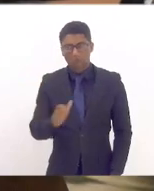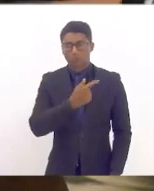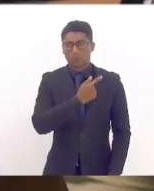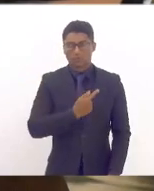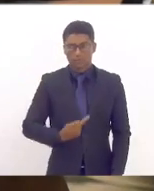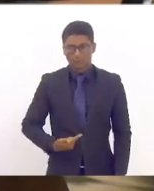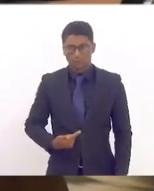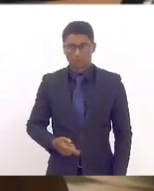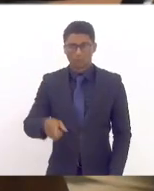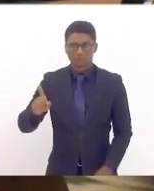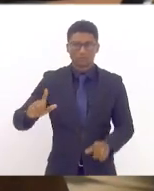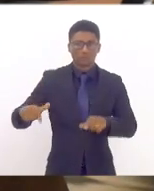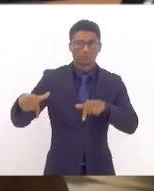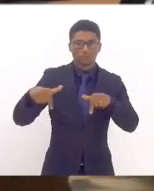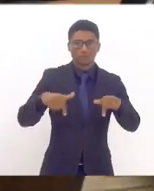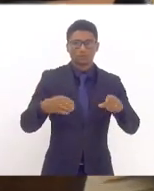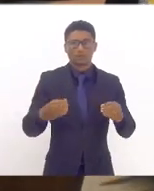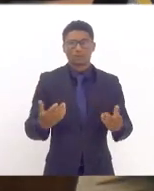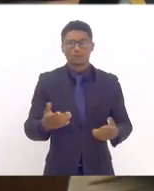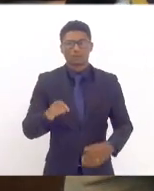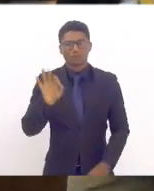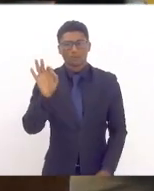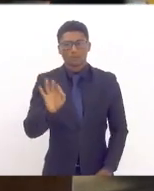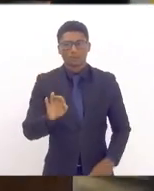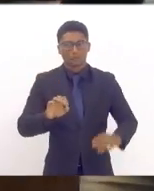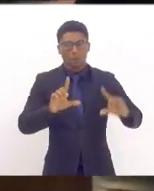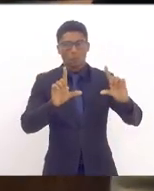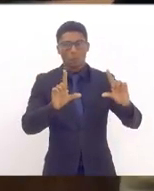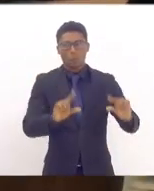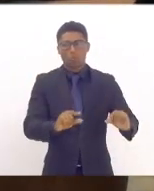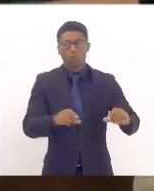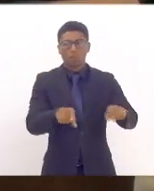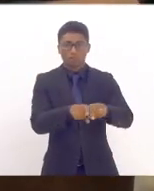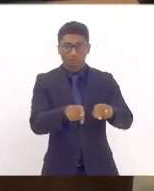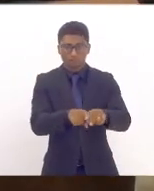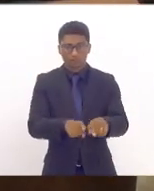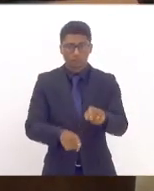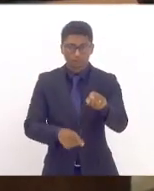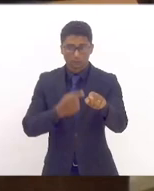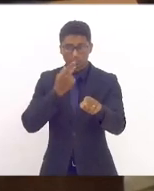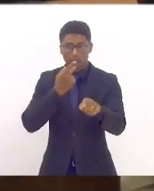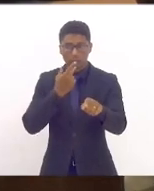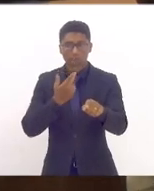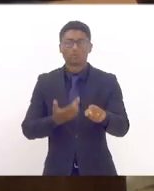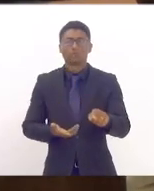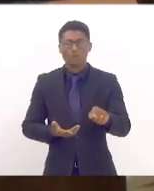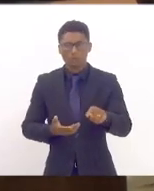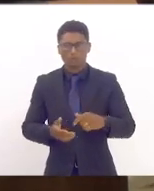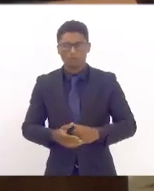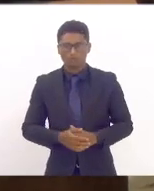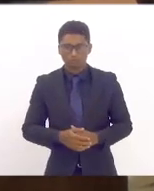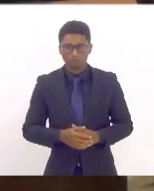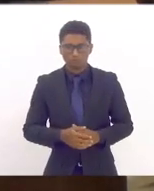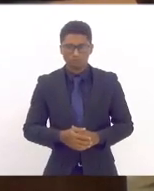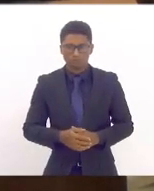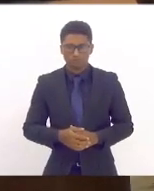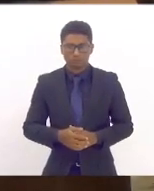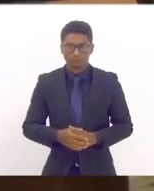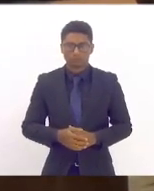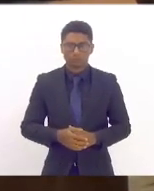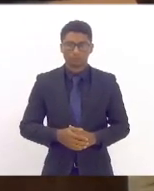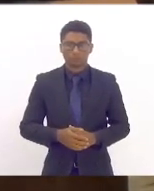para diminuir o índice como Além disso como vossa excelência acabou de dizer agora paraplicá-lo